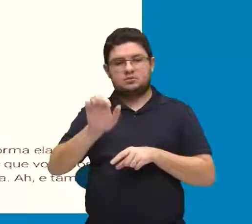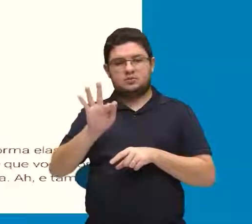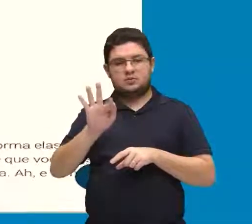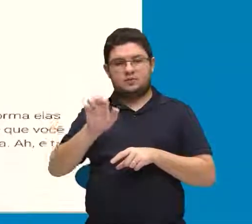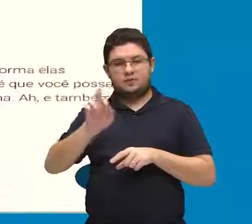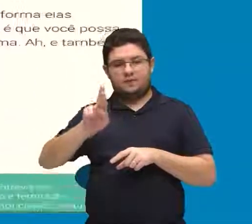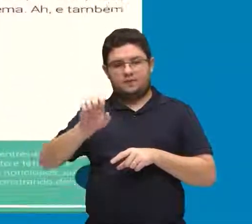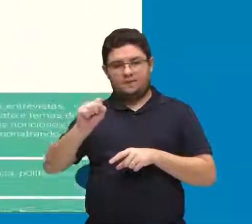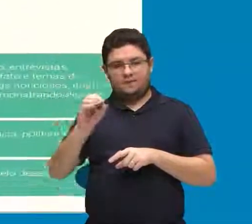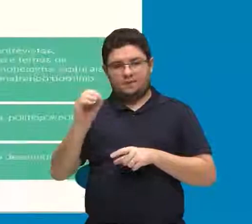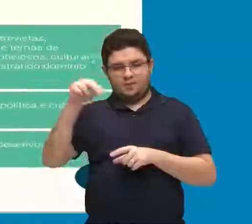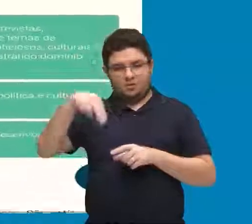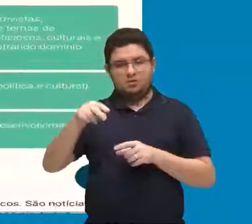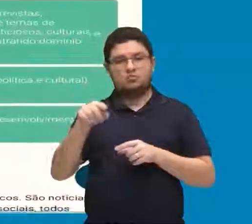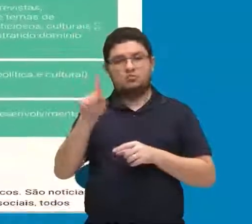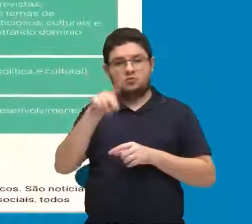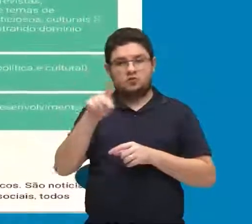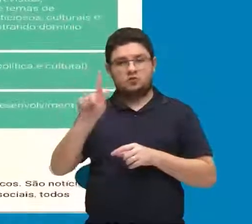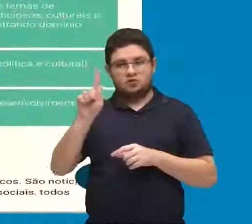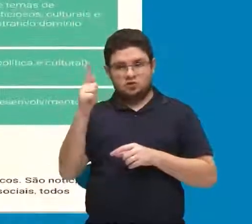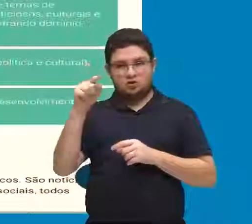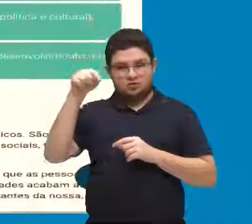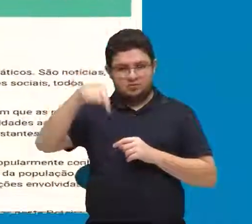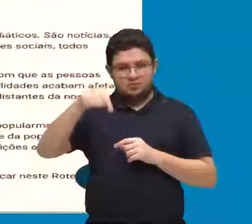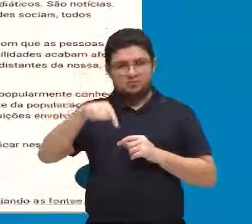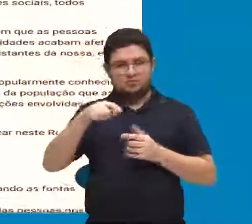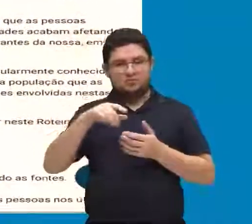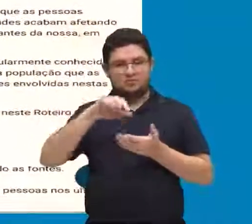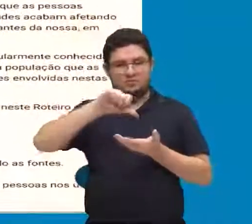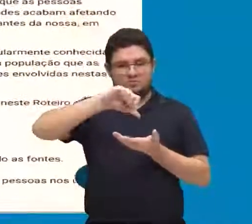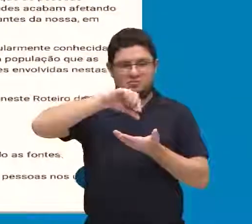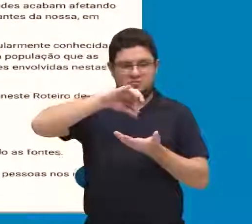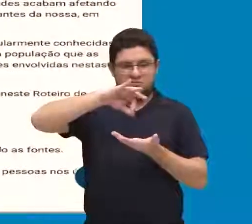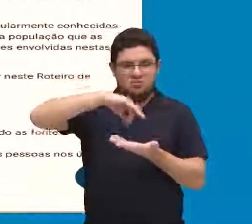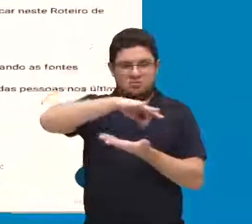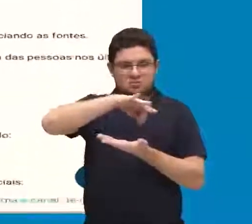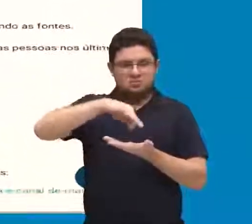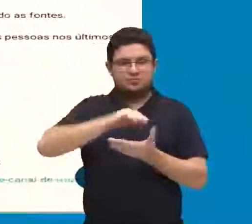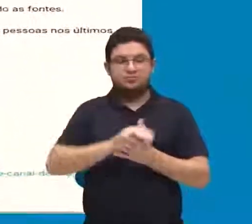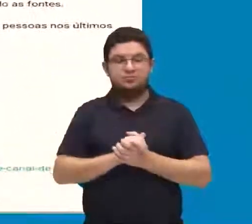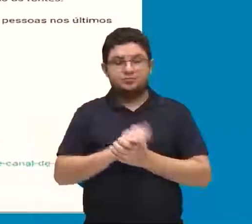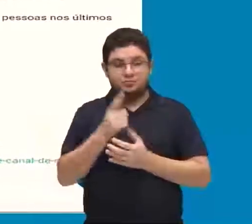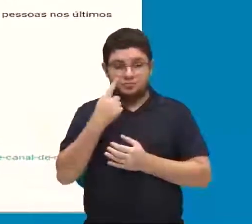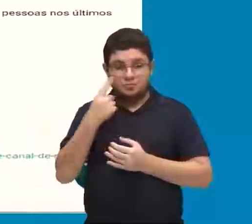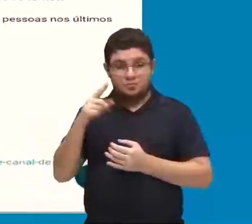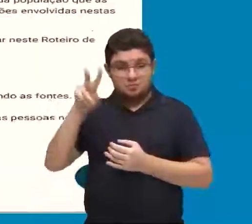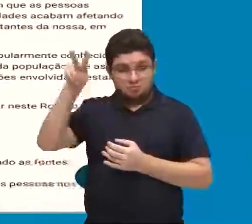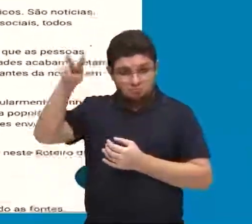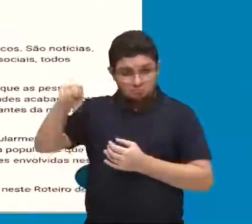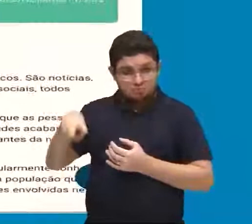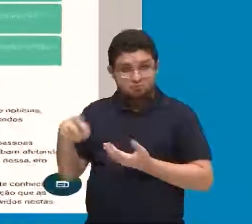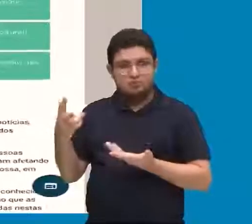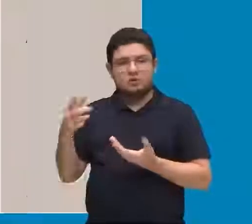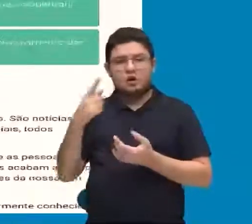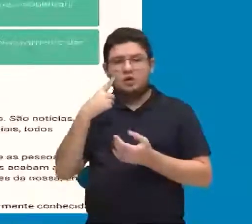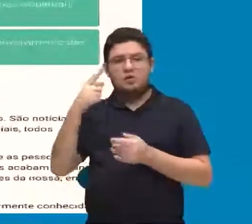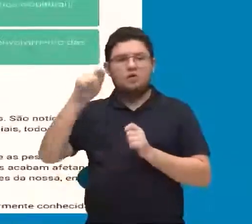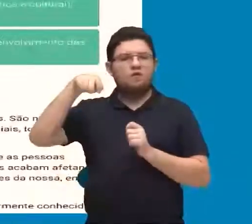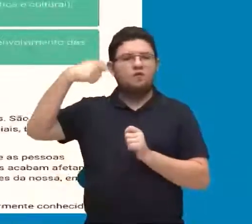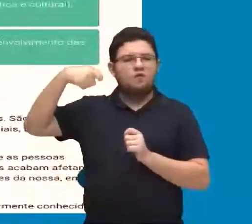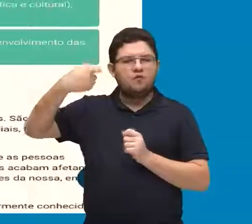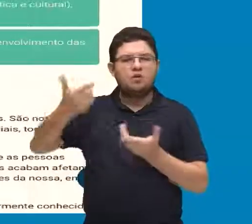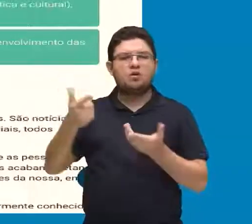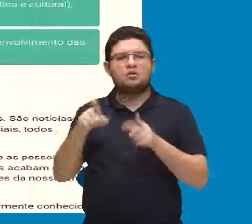de Oliveira, nosso professor de Geografia. Então, dá uma olhadinha aqui no material, verifica os vídeos, faz